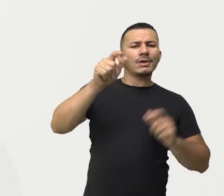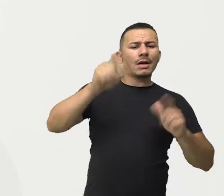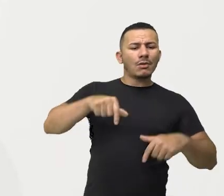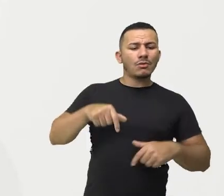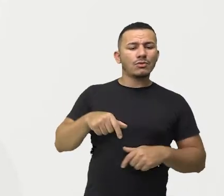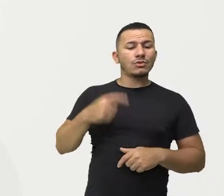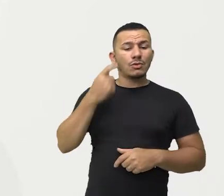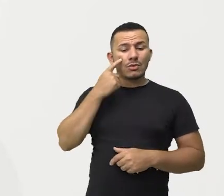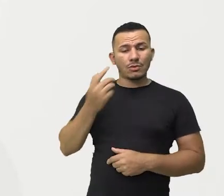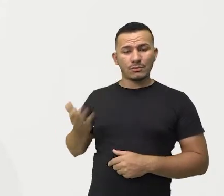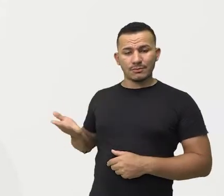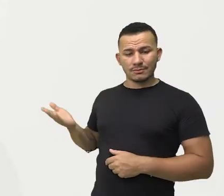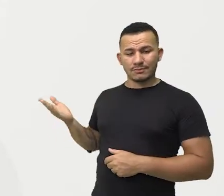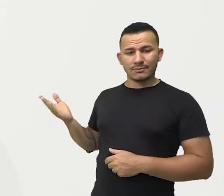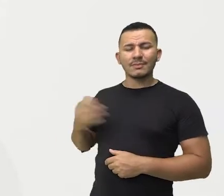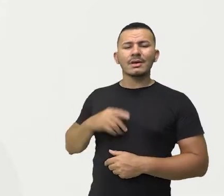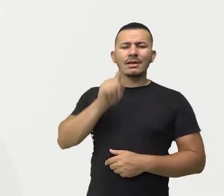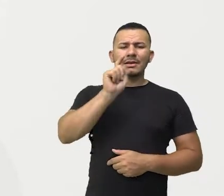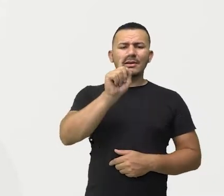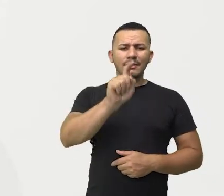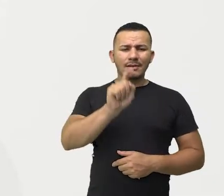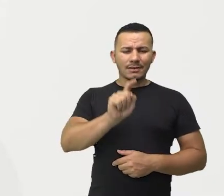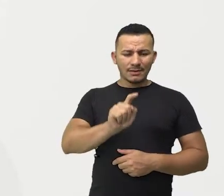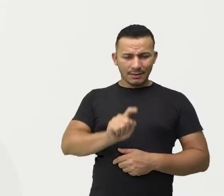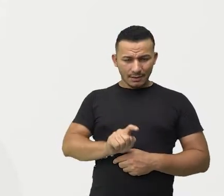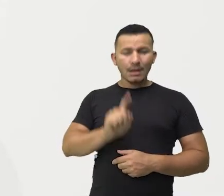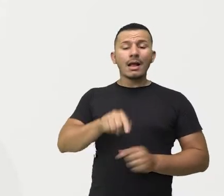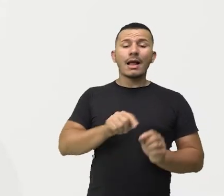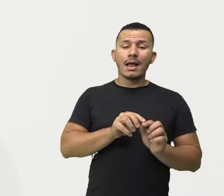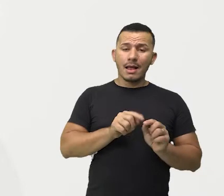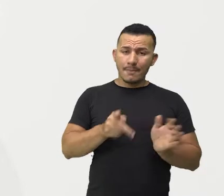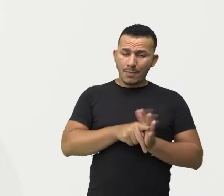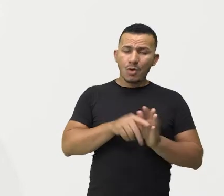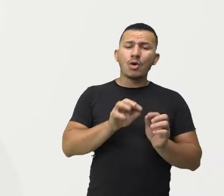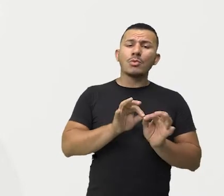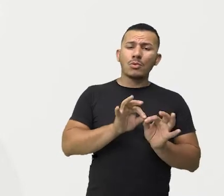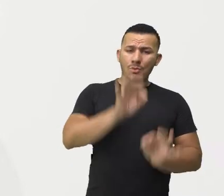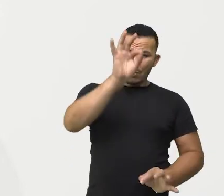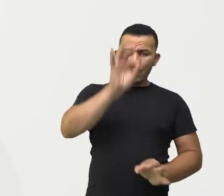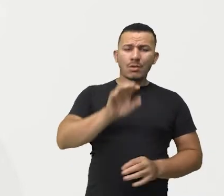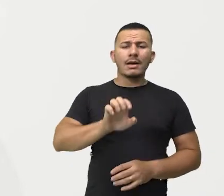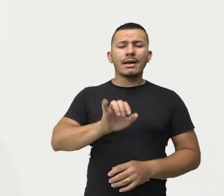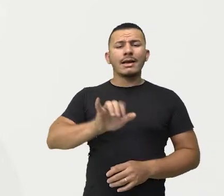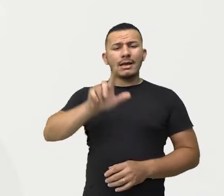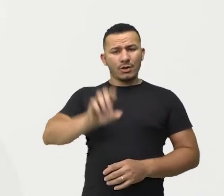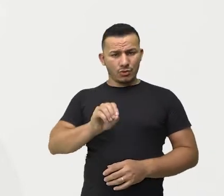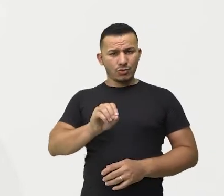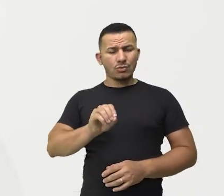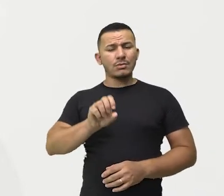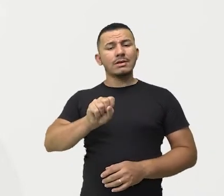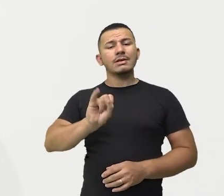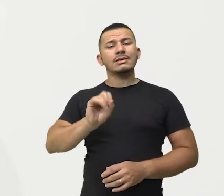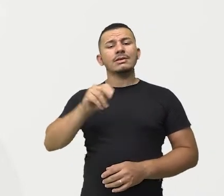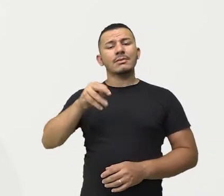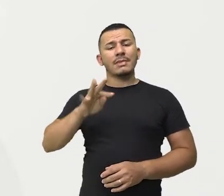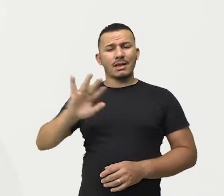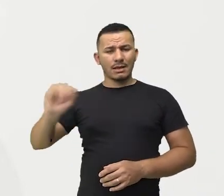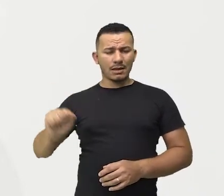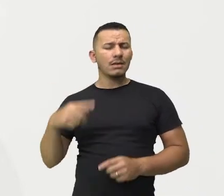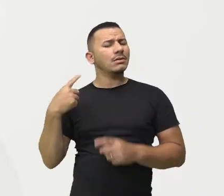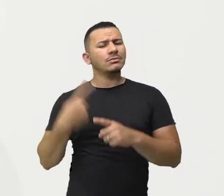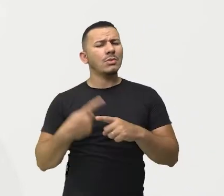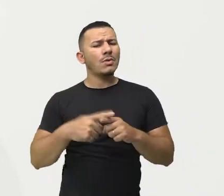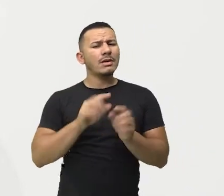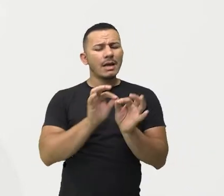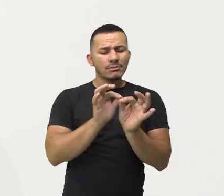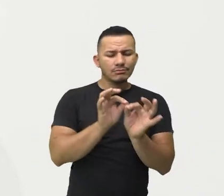esse eixo pontilhado aqui, meu povo. Aqui que é o eixo de simetria. Por quê? Por que ele é um eixo